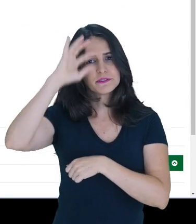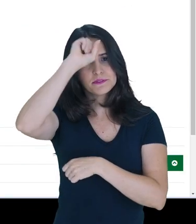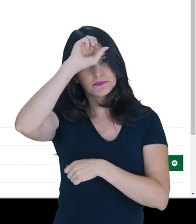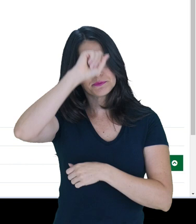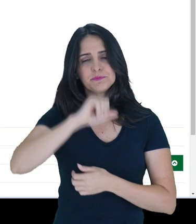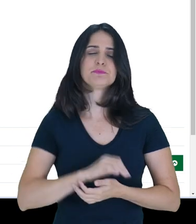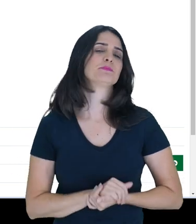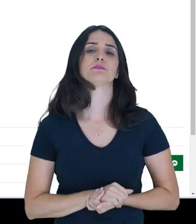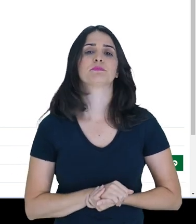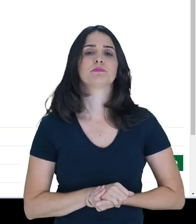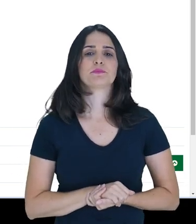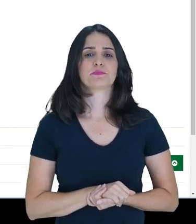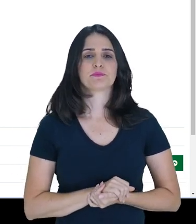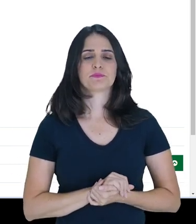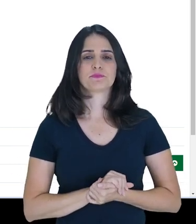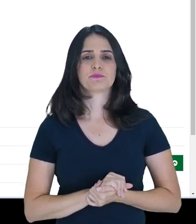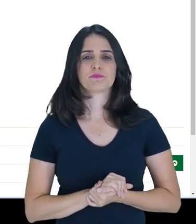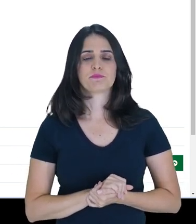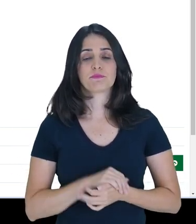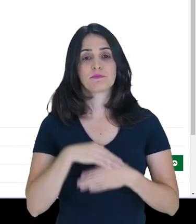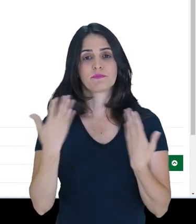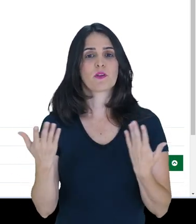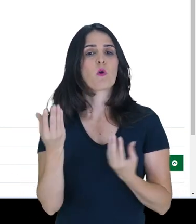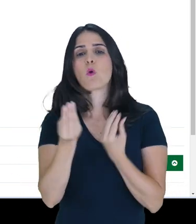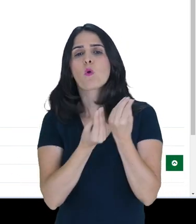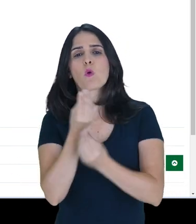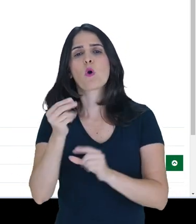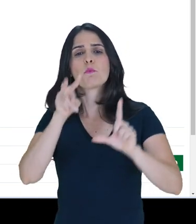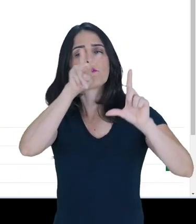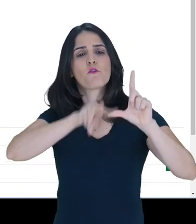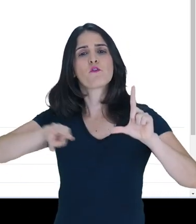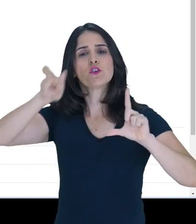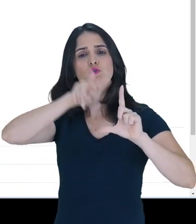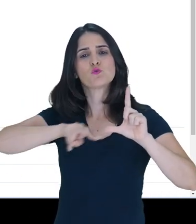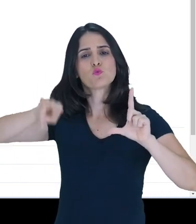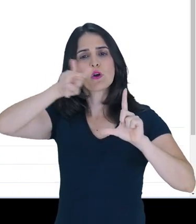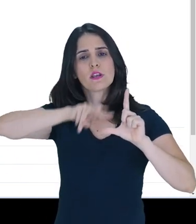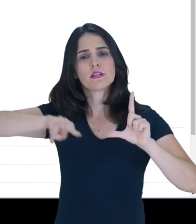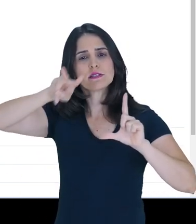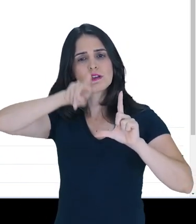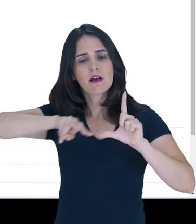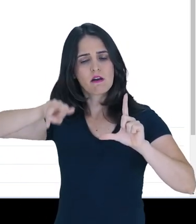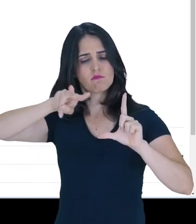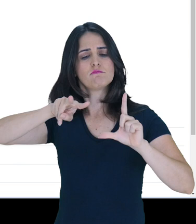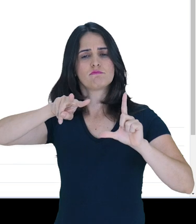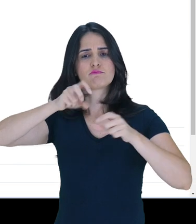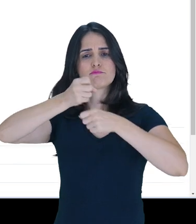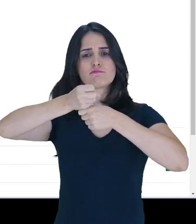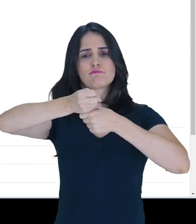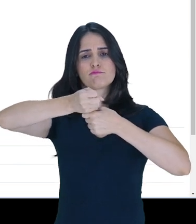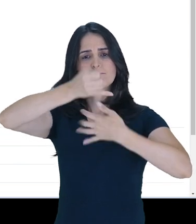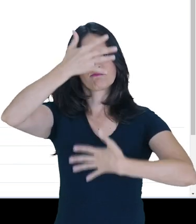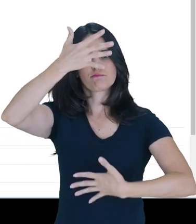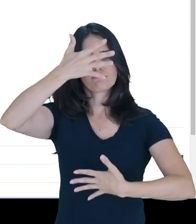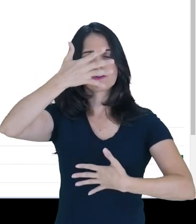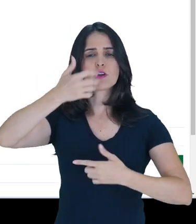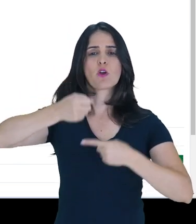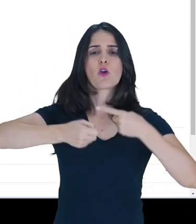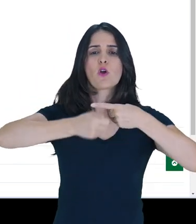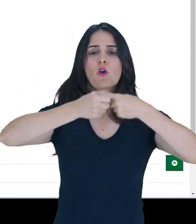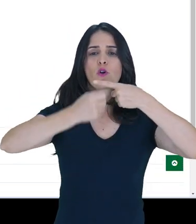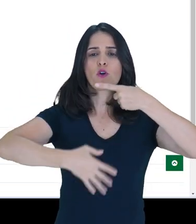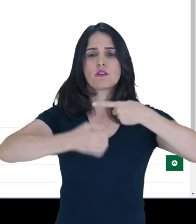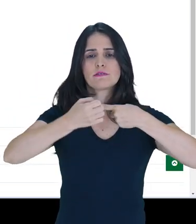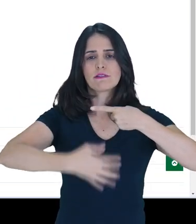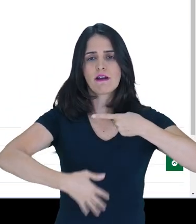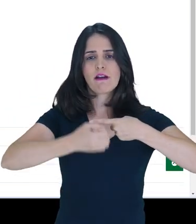a aparência nós vamos então para o formato de visualização Então como este glossário vai ser visualizado